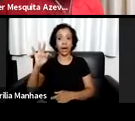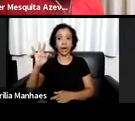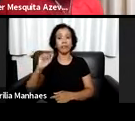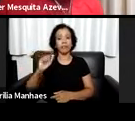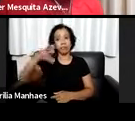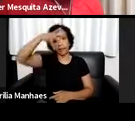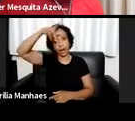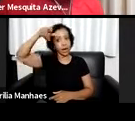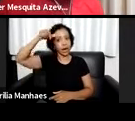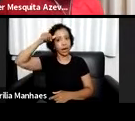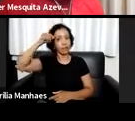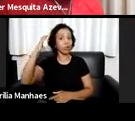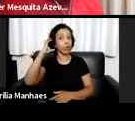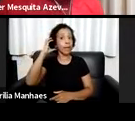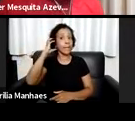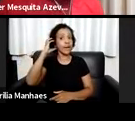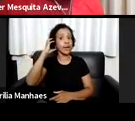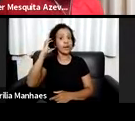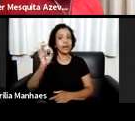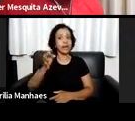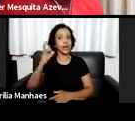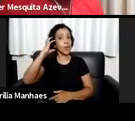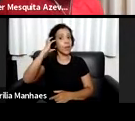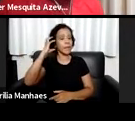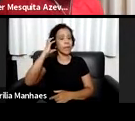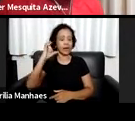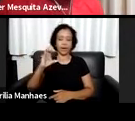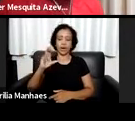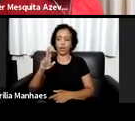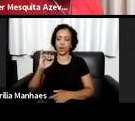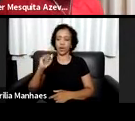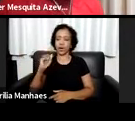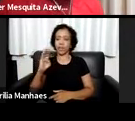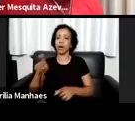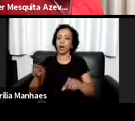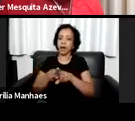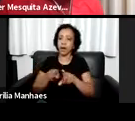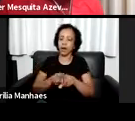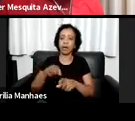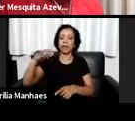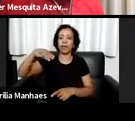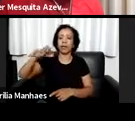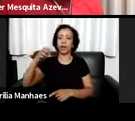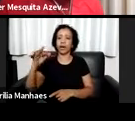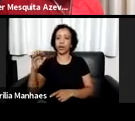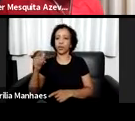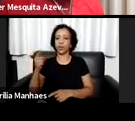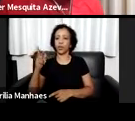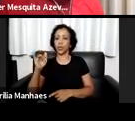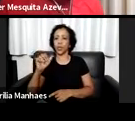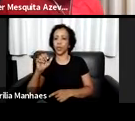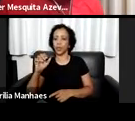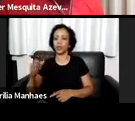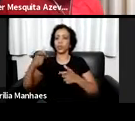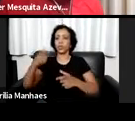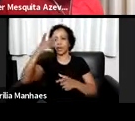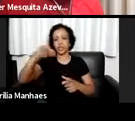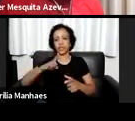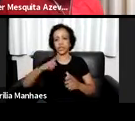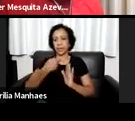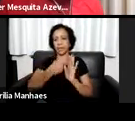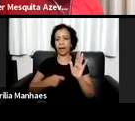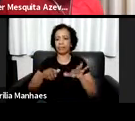Itabapuana, também com Isaac Rezende, da Igreja Batista em Caporã, na Paraíba, nos unir com Edinaldo Barcelos,